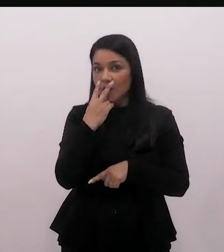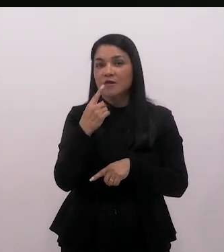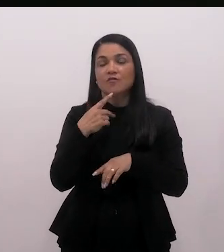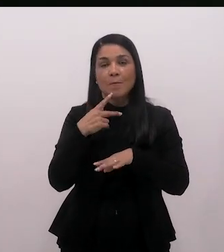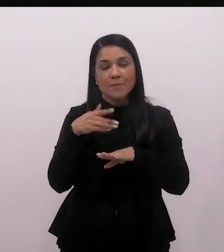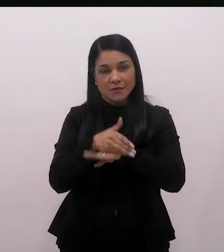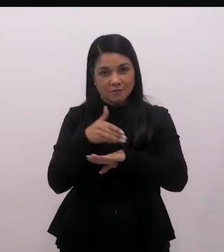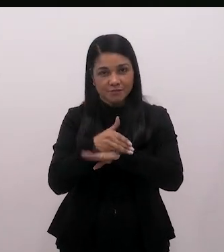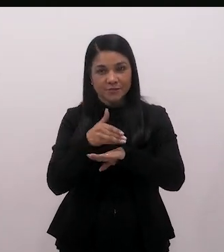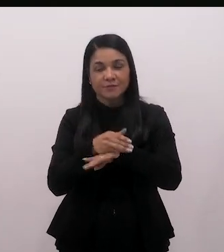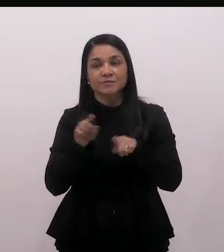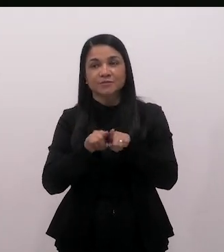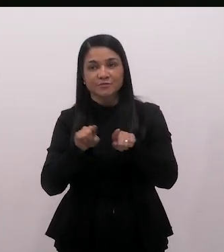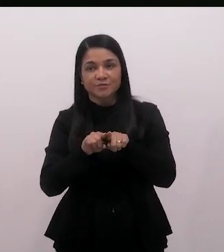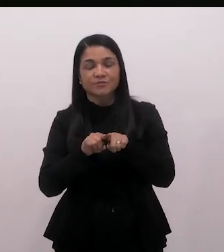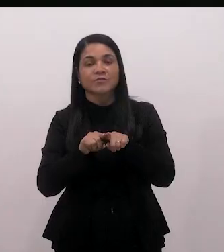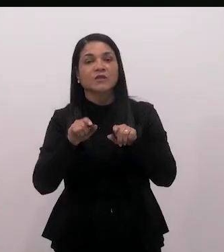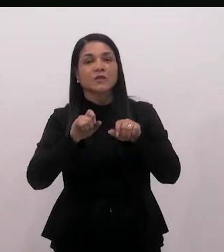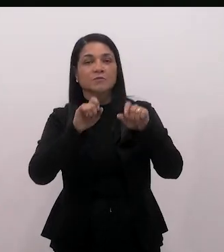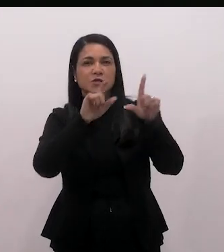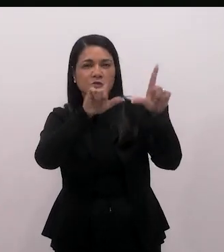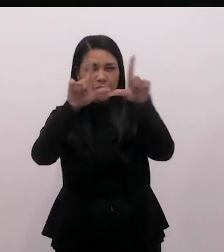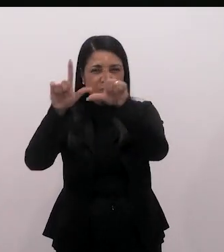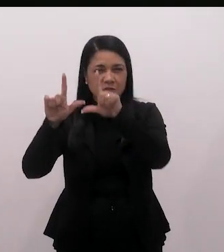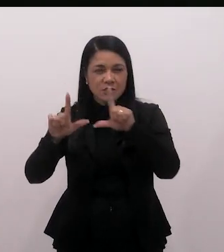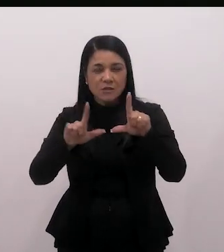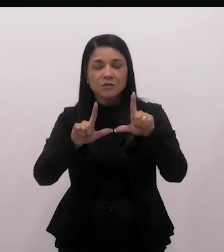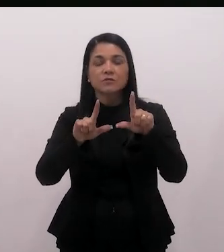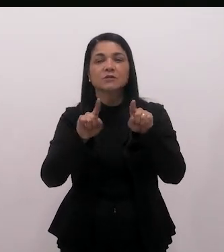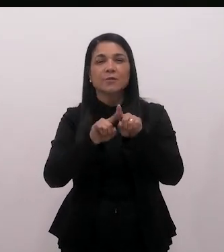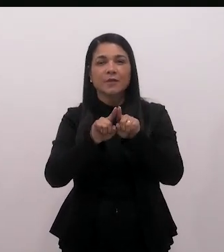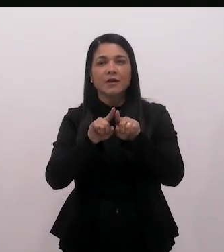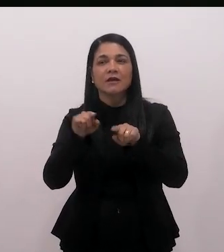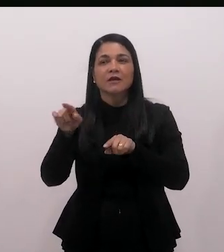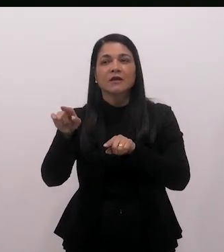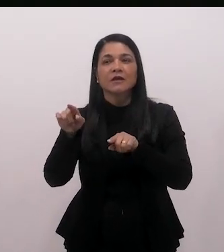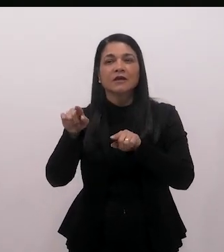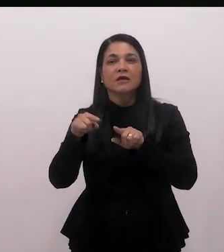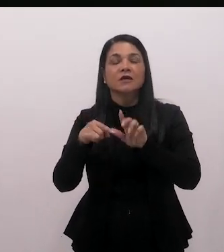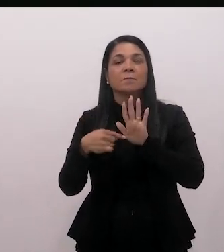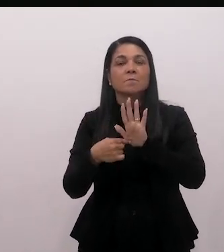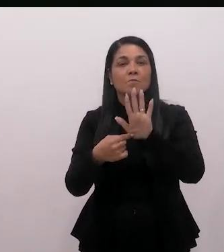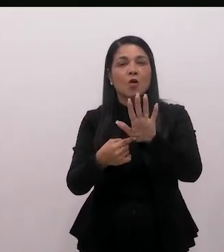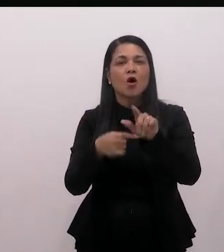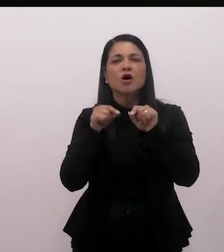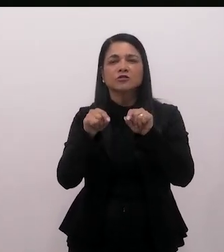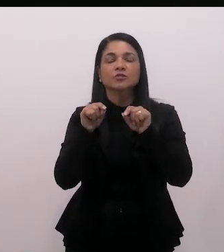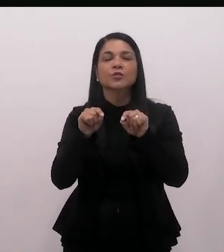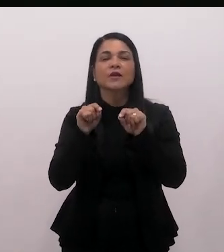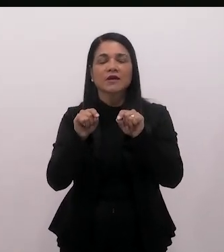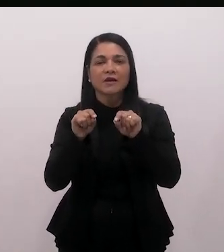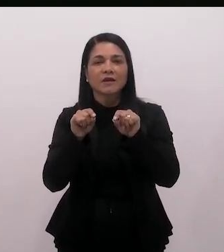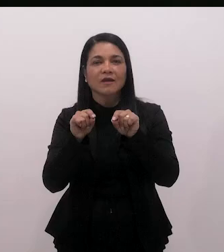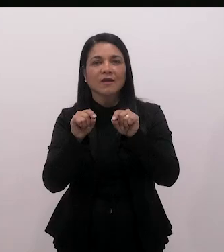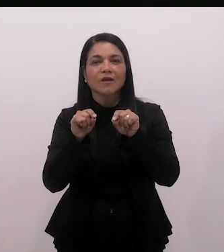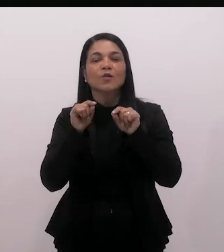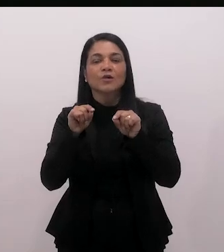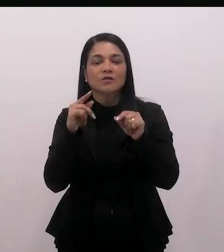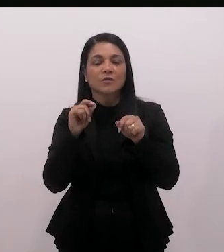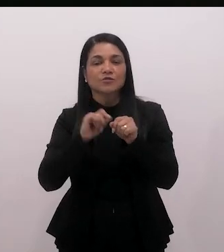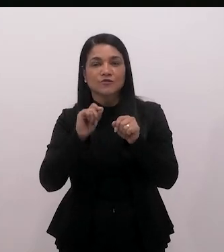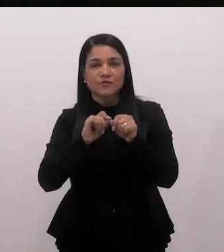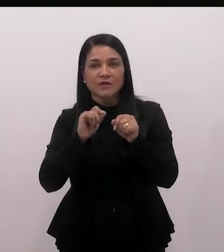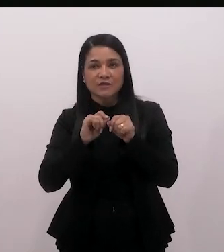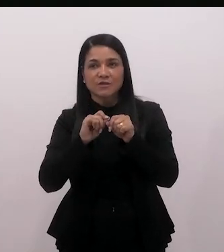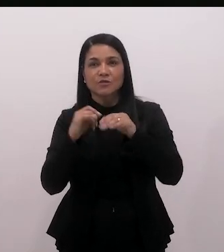Vitória. E tem duas exposições, uma delas no Real Gabinete, que é uma exposição que exatamente ilustra bem aquilo que